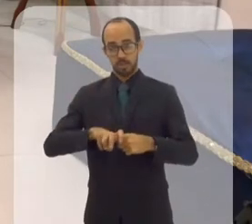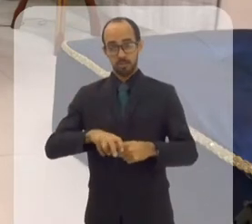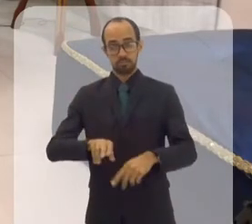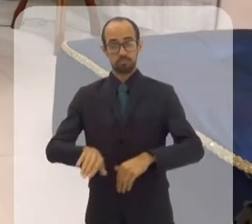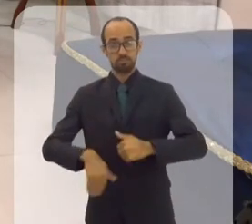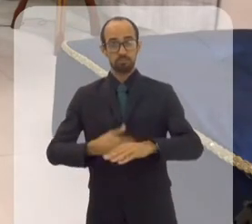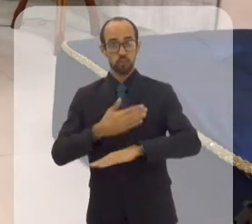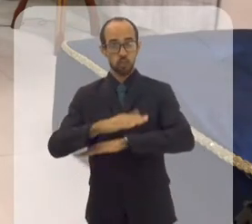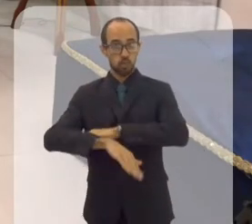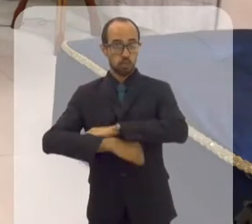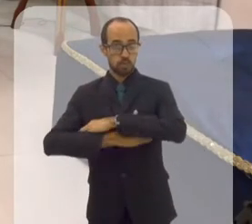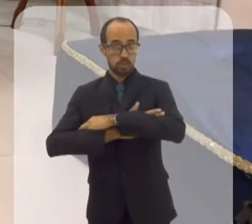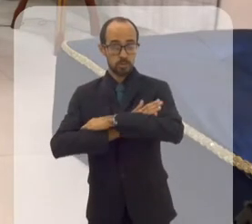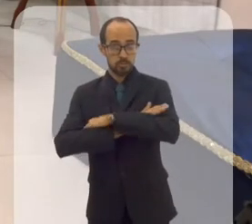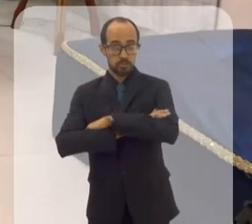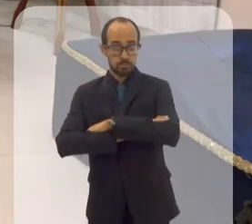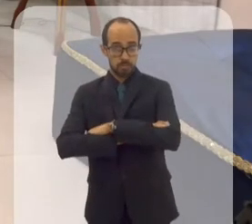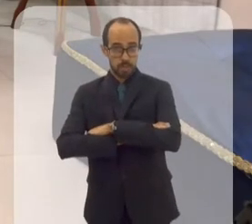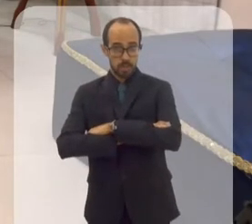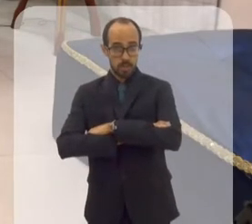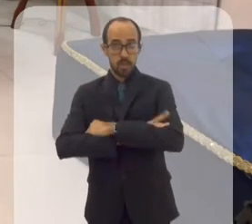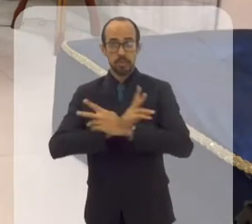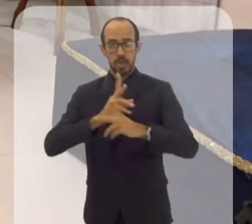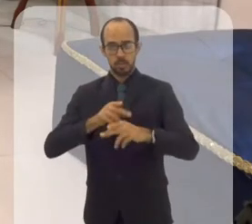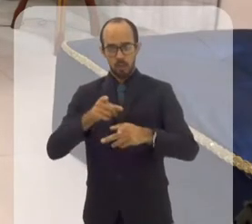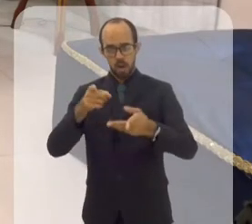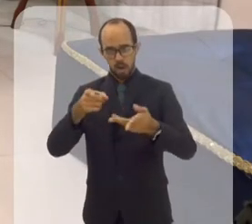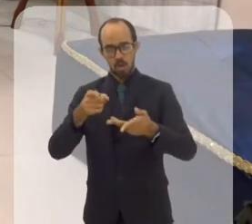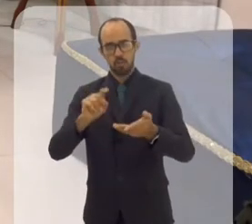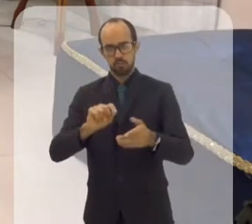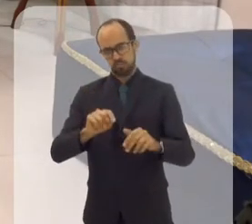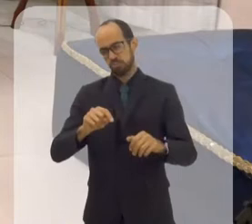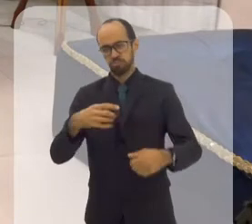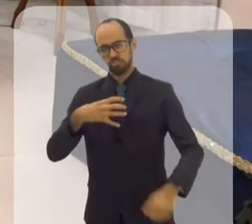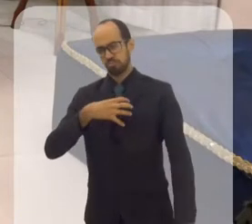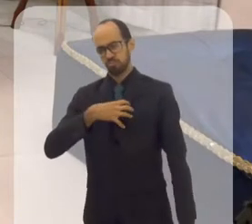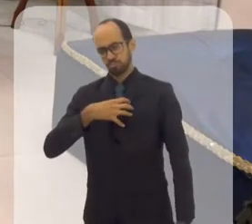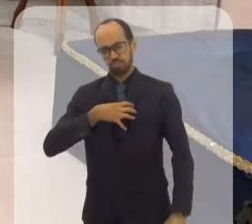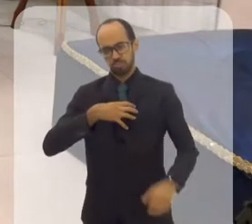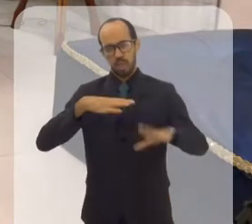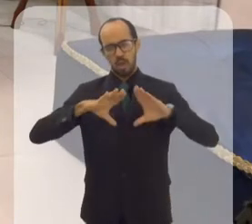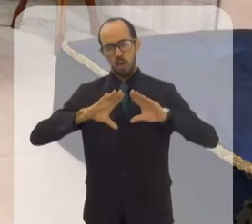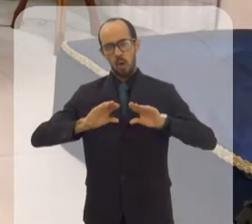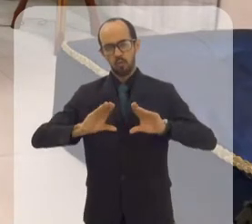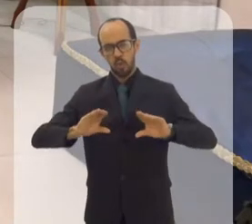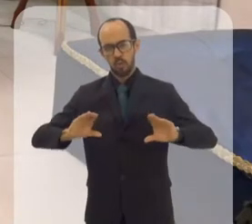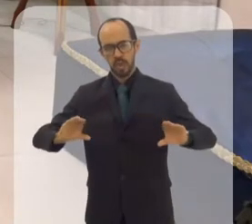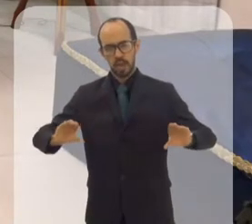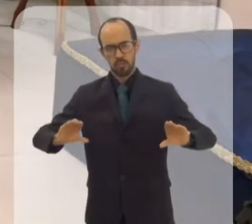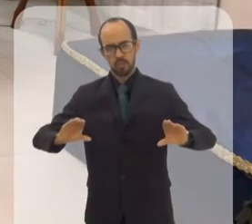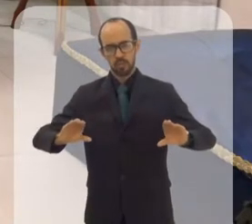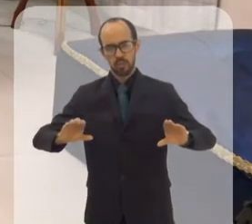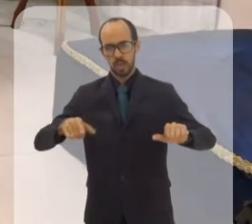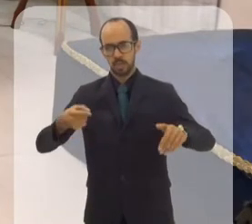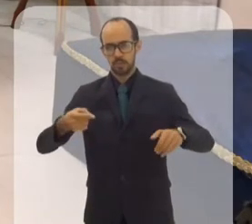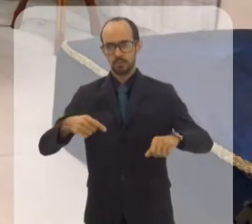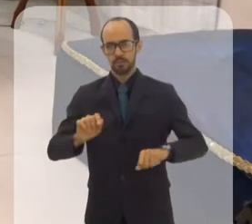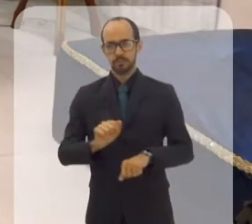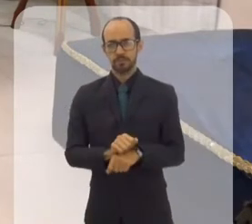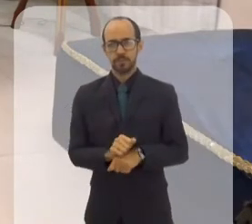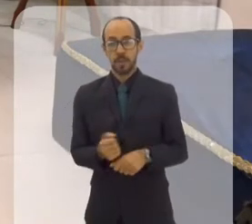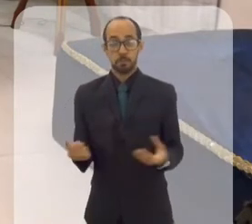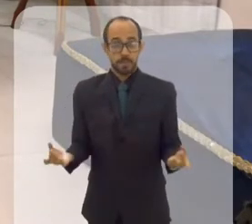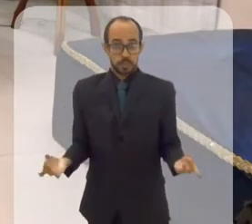sentar e sentar com a postura bem confortável. A gente, no caso,